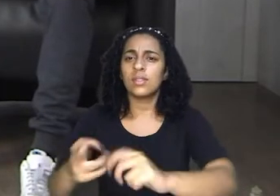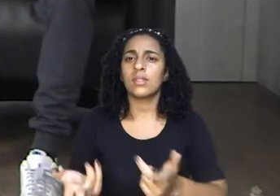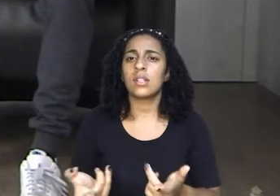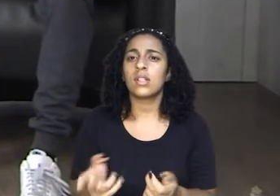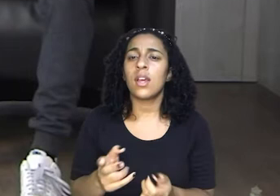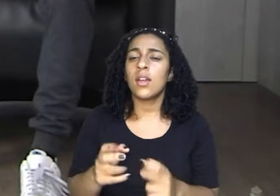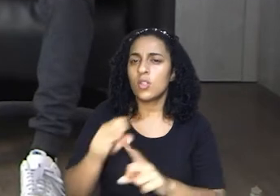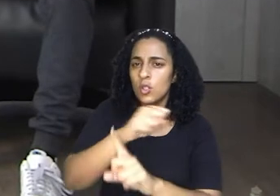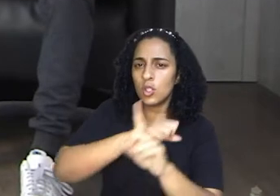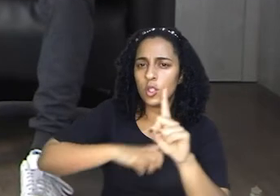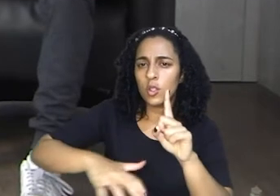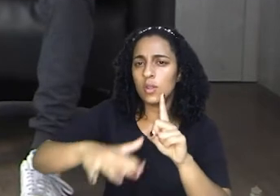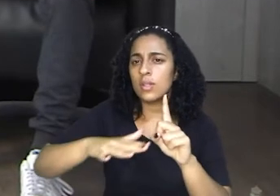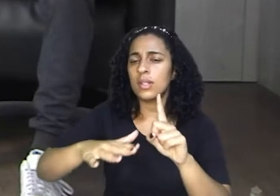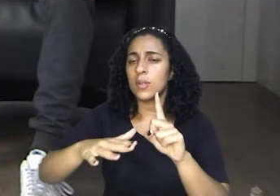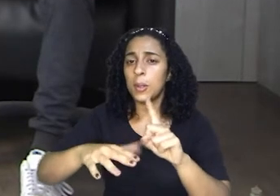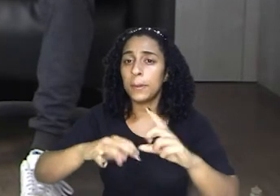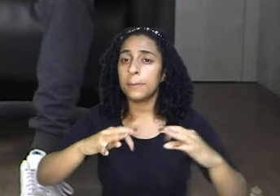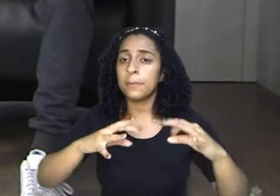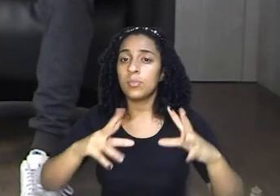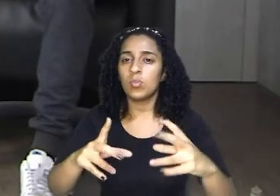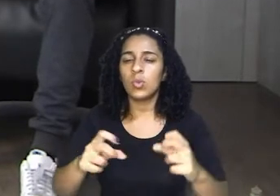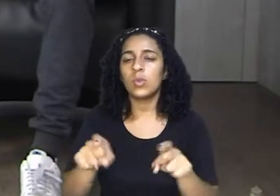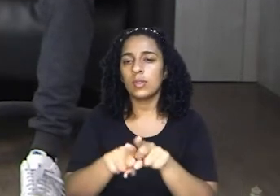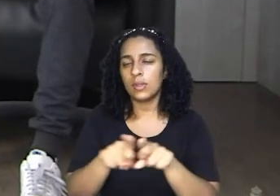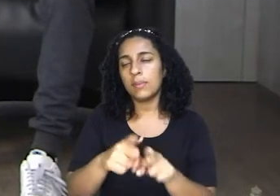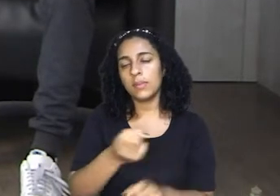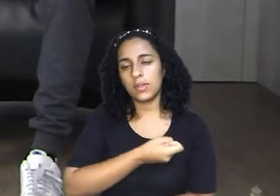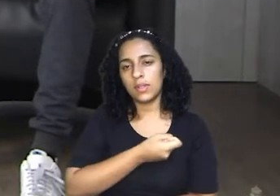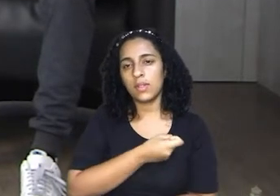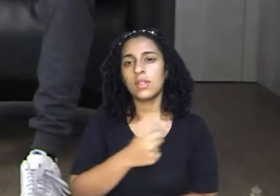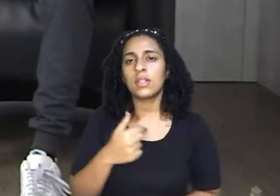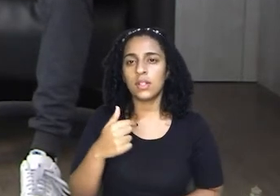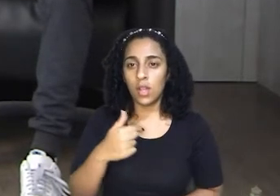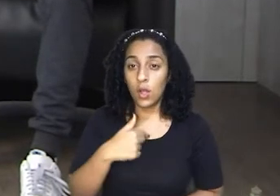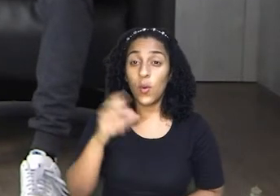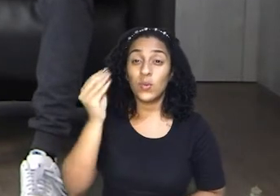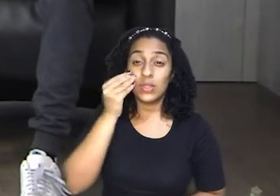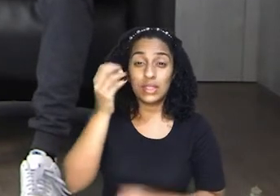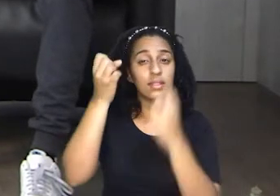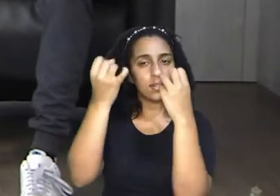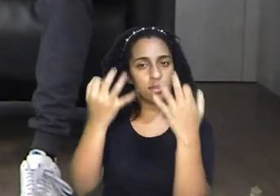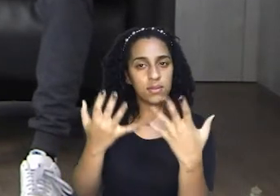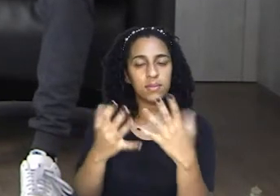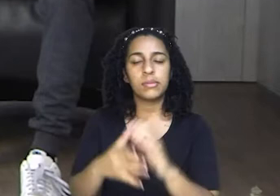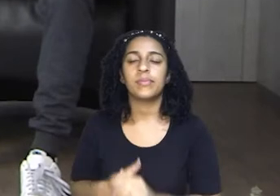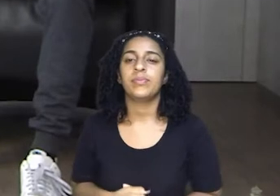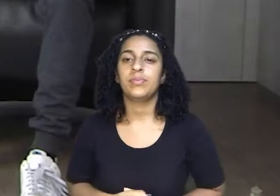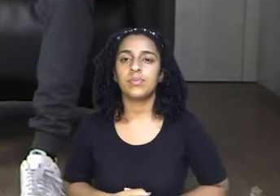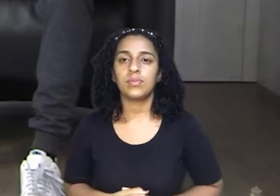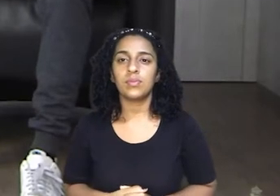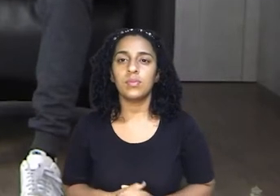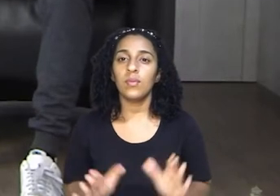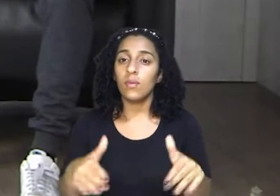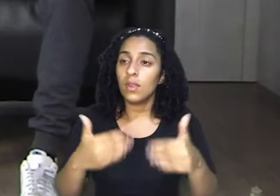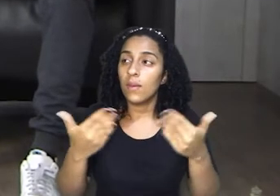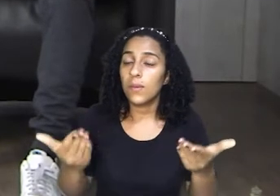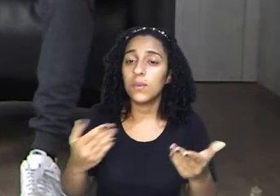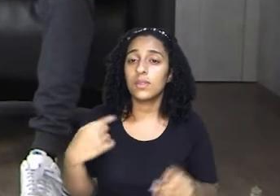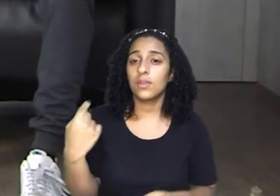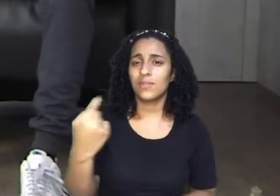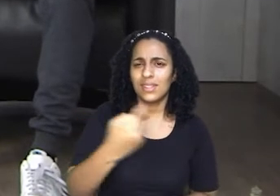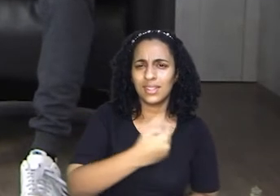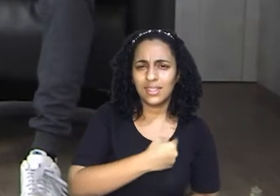condição social e a questão dos dados eu vou puxar por esse ponto quando a